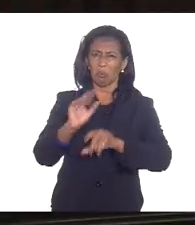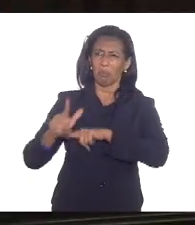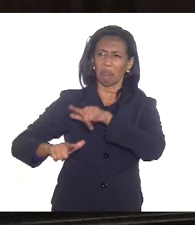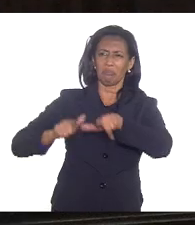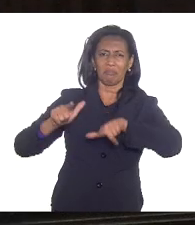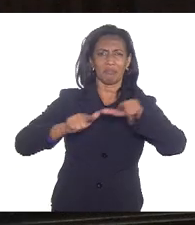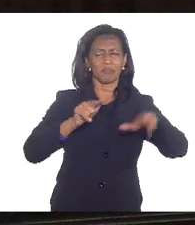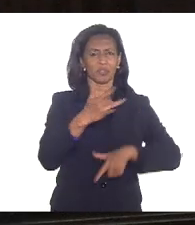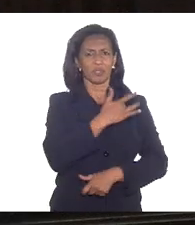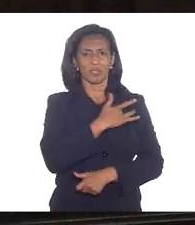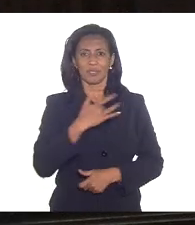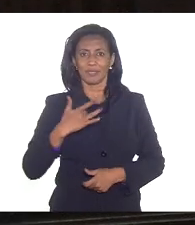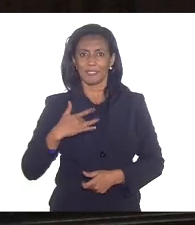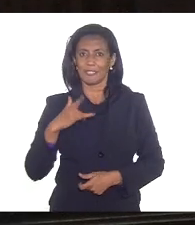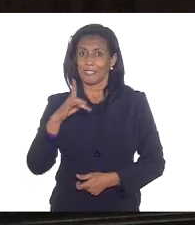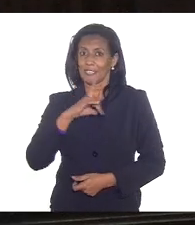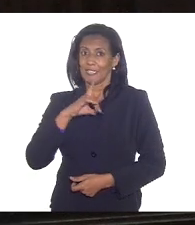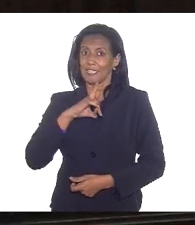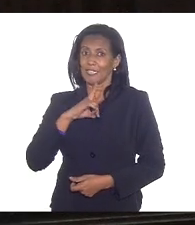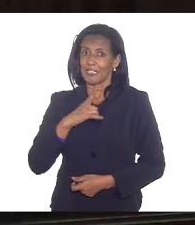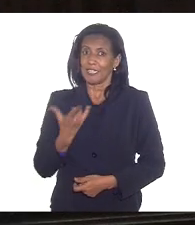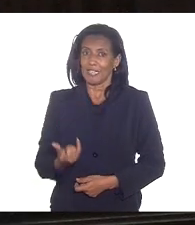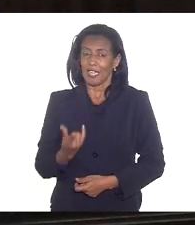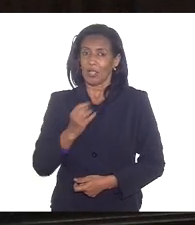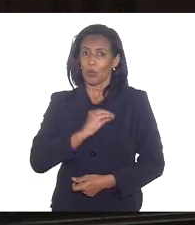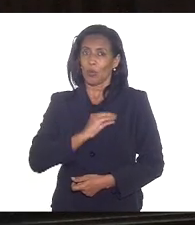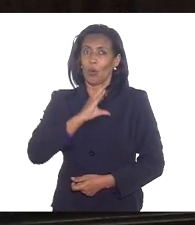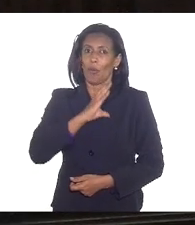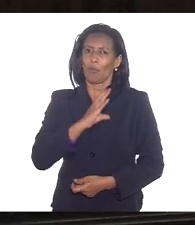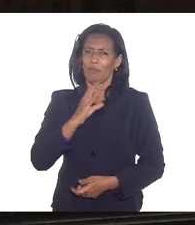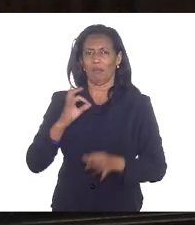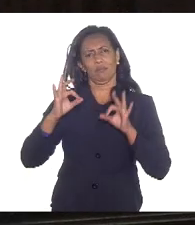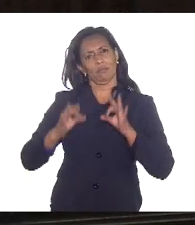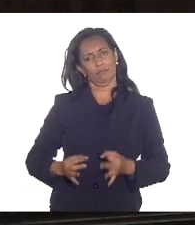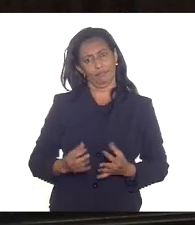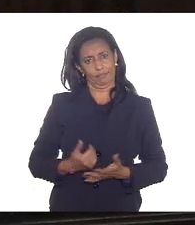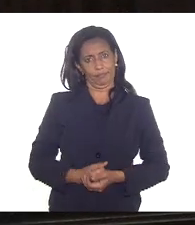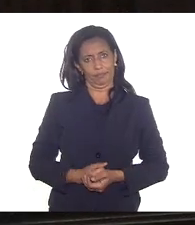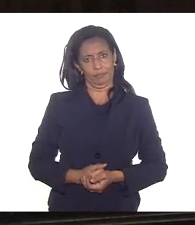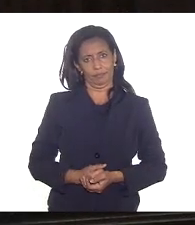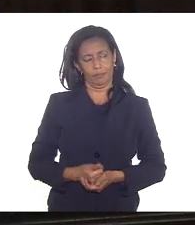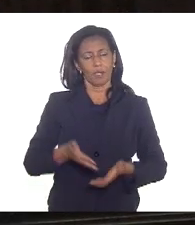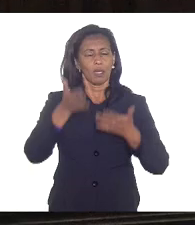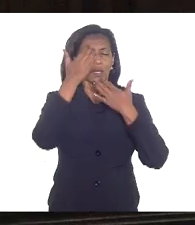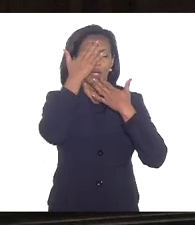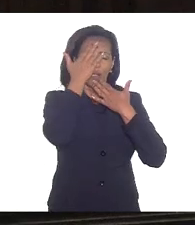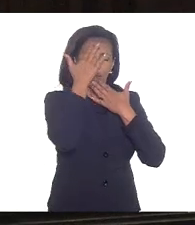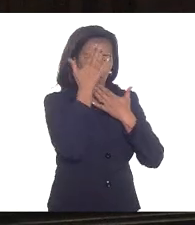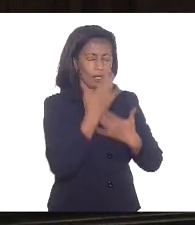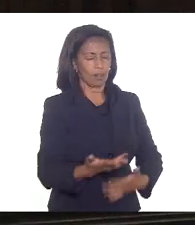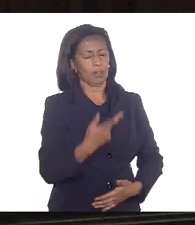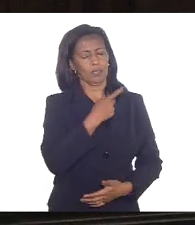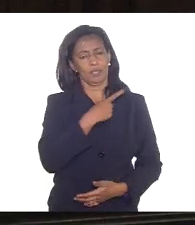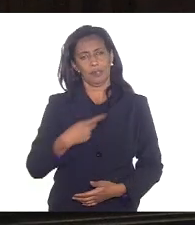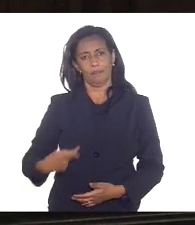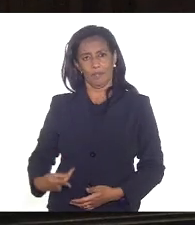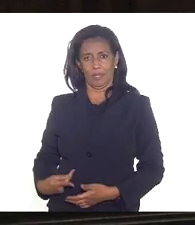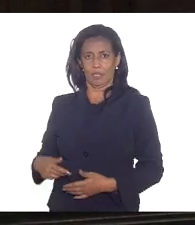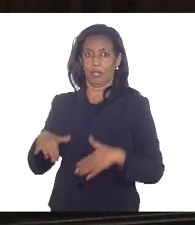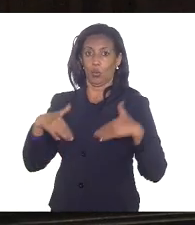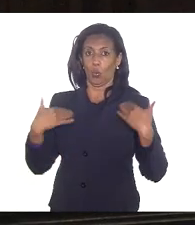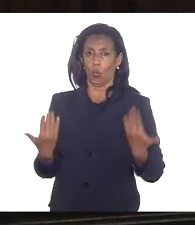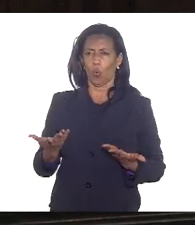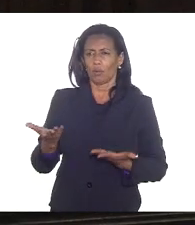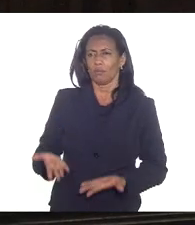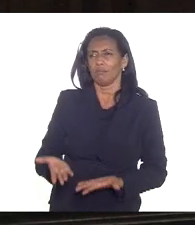da Saúde tenham recebido o aumento que foi devido eu quero agradecer Presidente quando